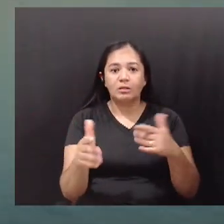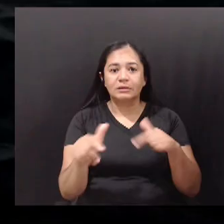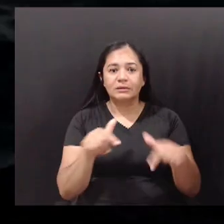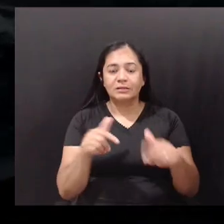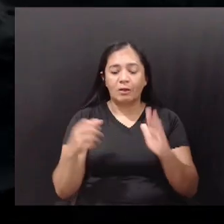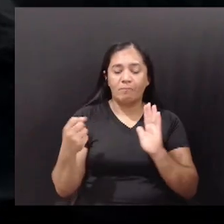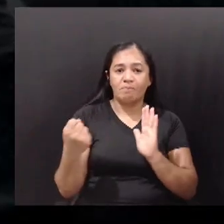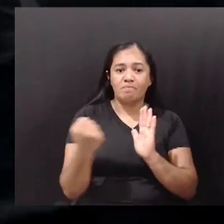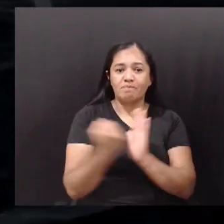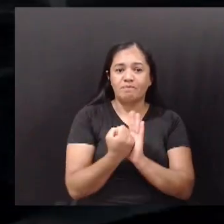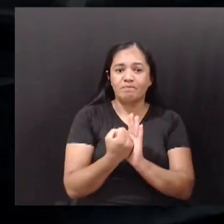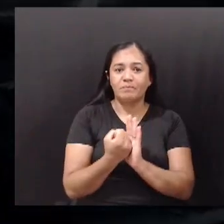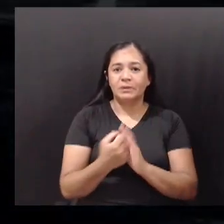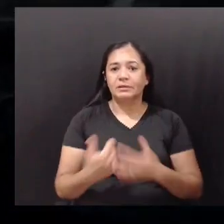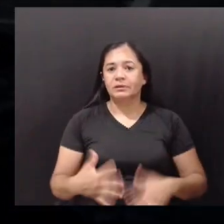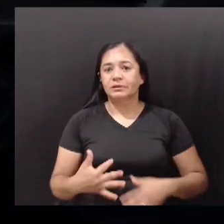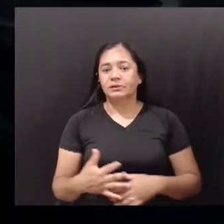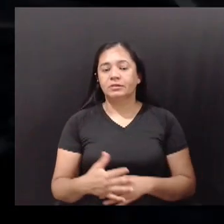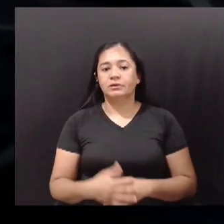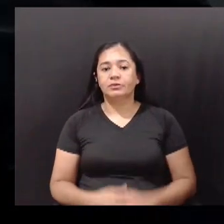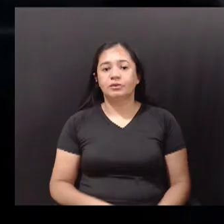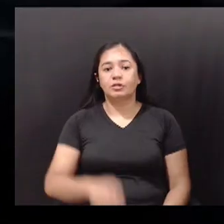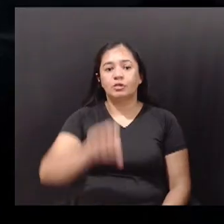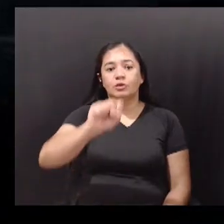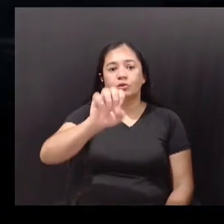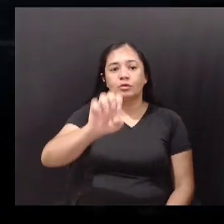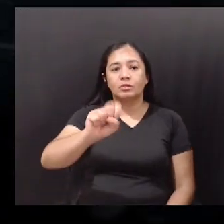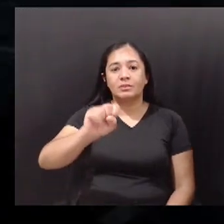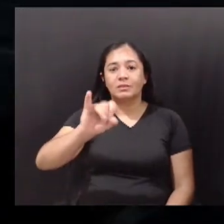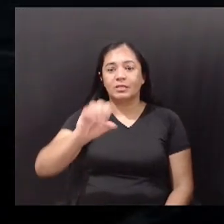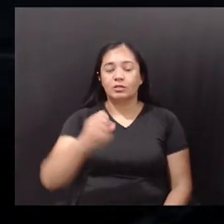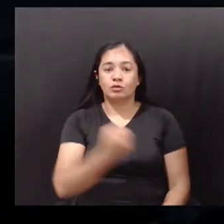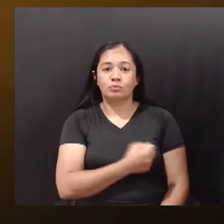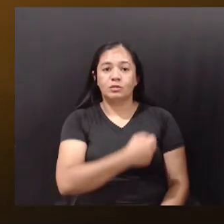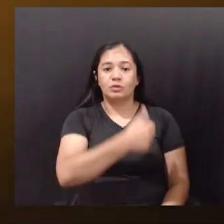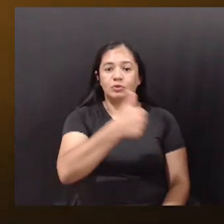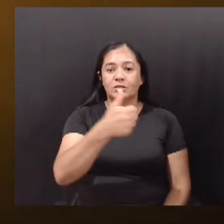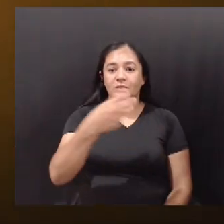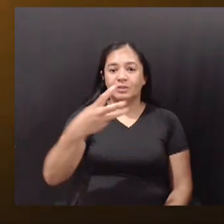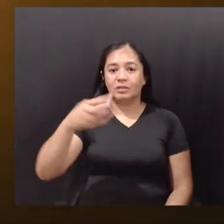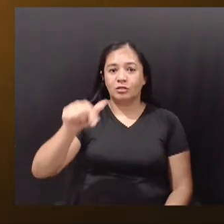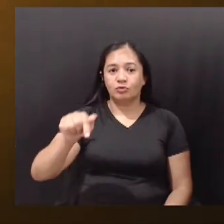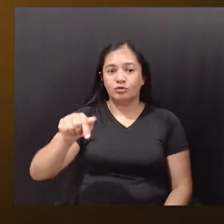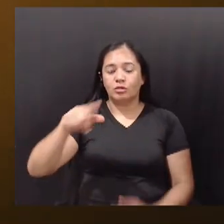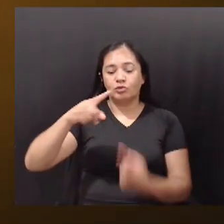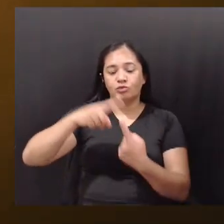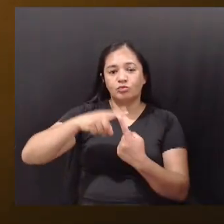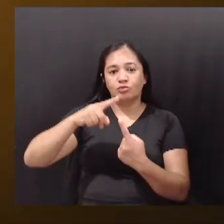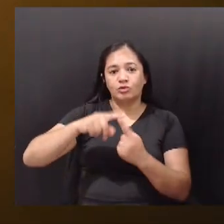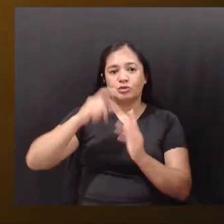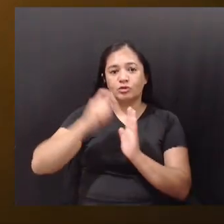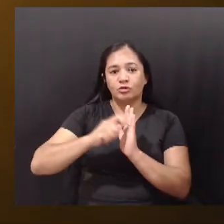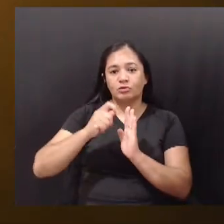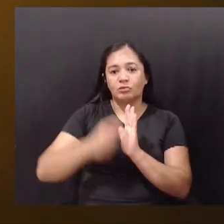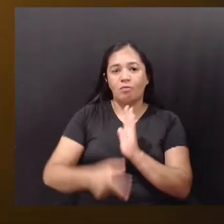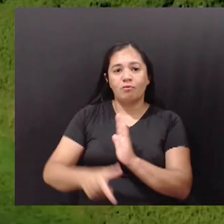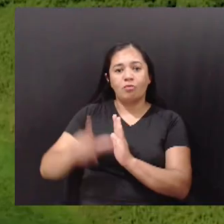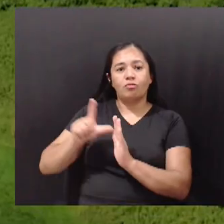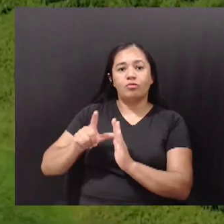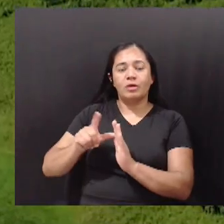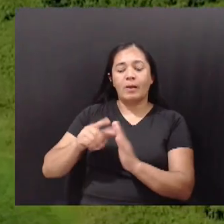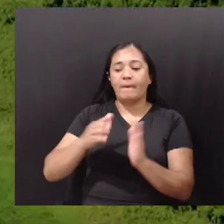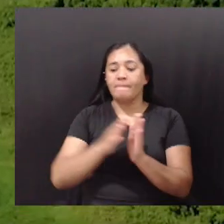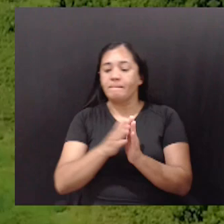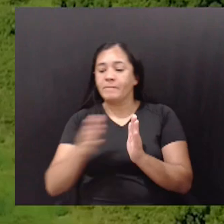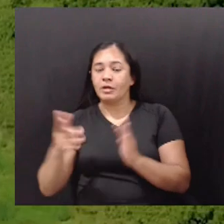temporal. O Césio 137 é uma espécie de assinatura do Antropoceno, época geológica